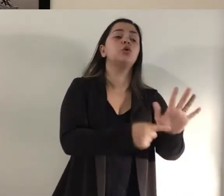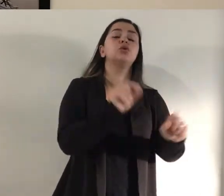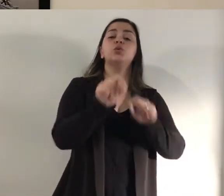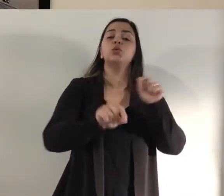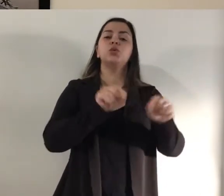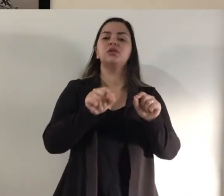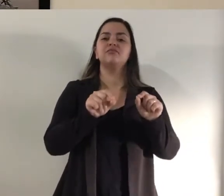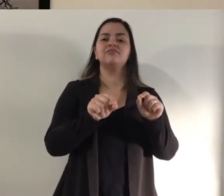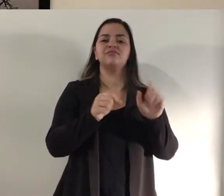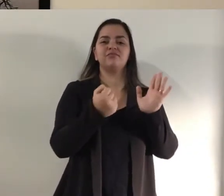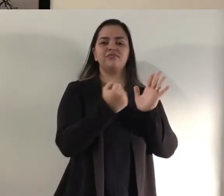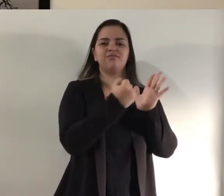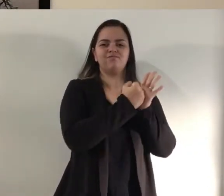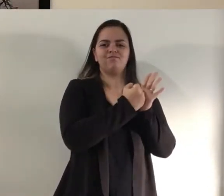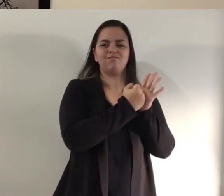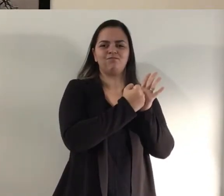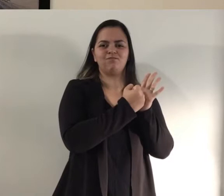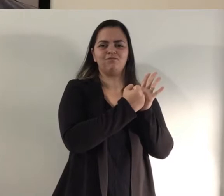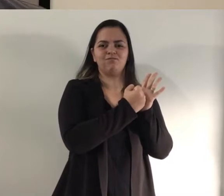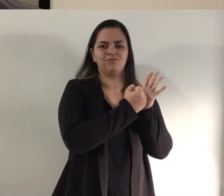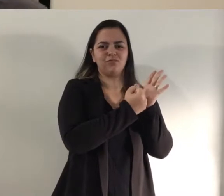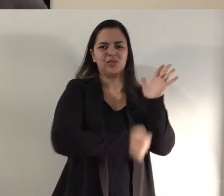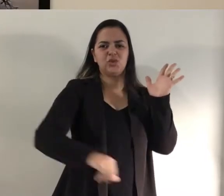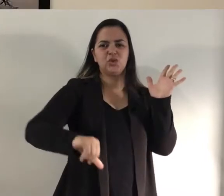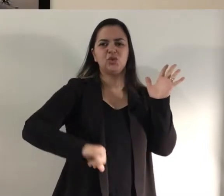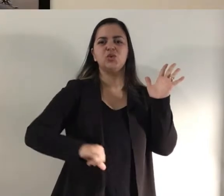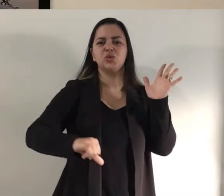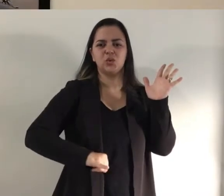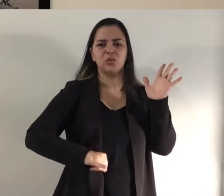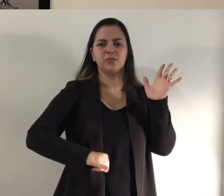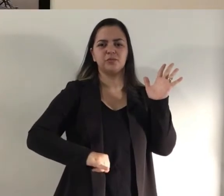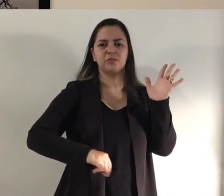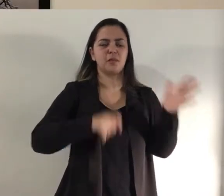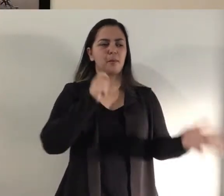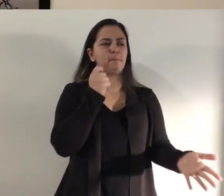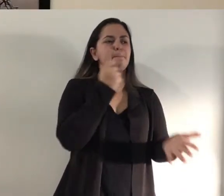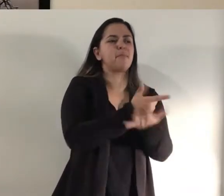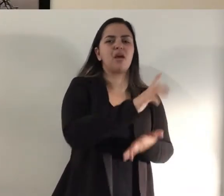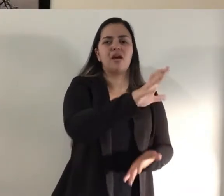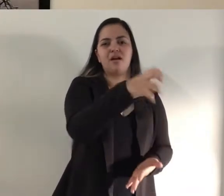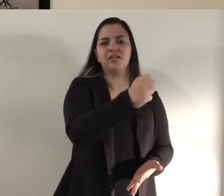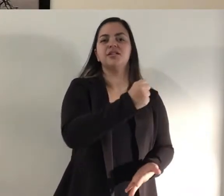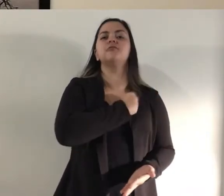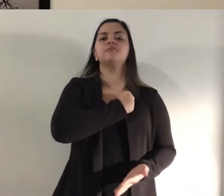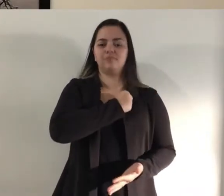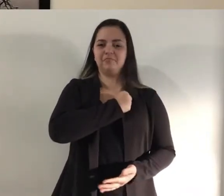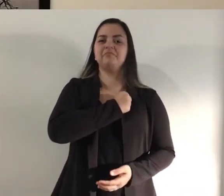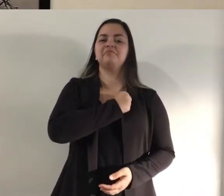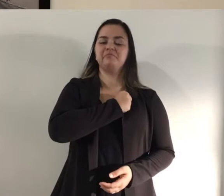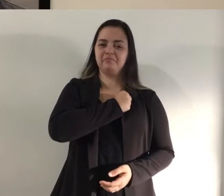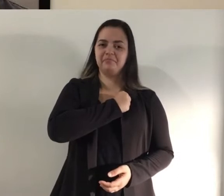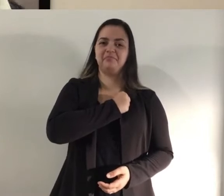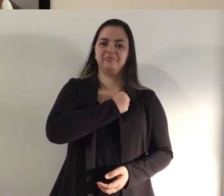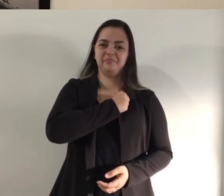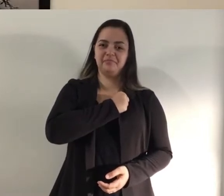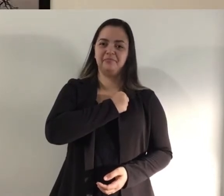verdade, evidenciavam que o preço pela salvação havia sido pago. É como se ele dissesse,